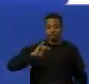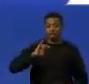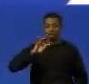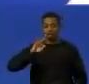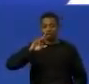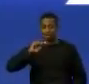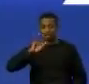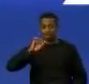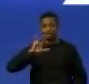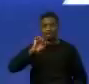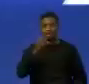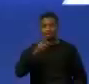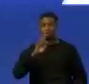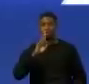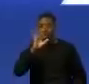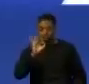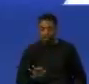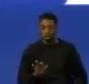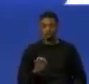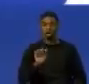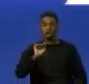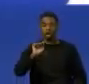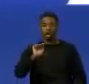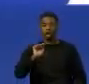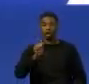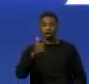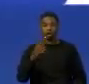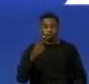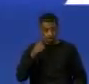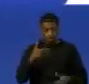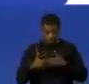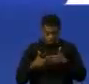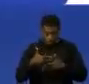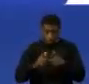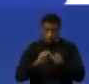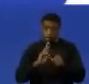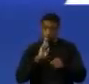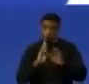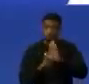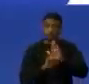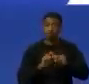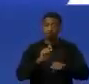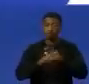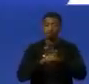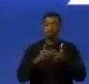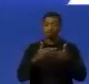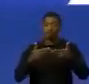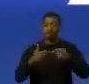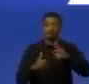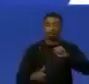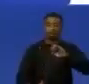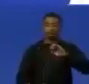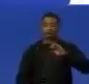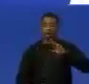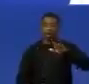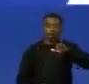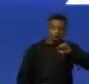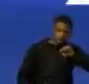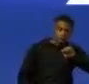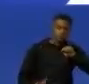nitratação, que corresponde à nossa letra A, processo esse aí realizado por bactérias, por exemplo, aí